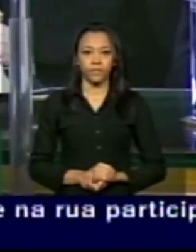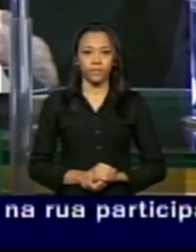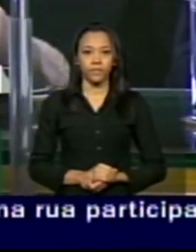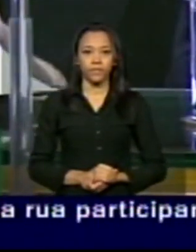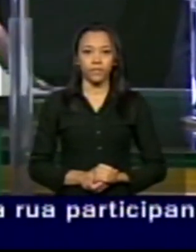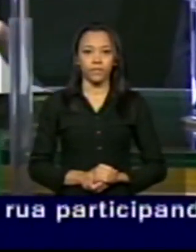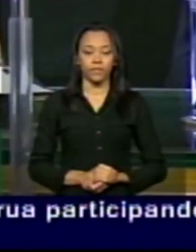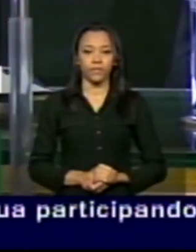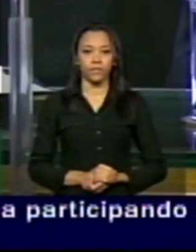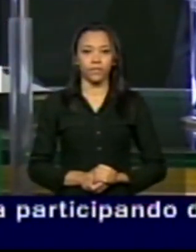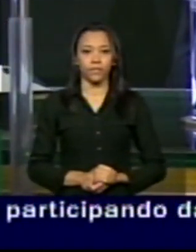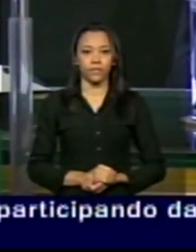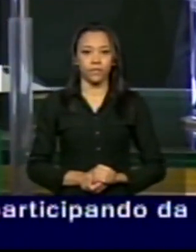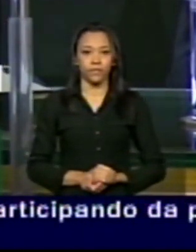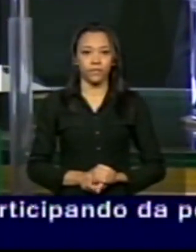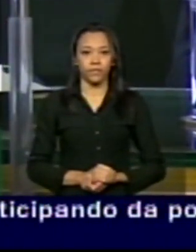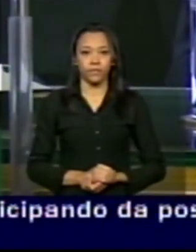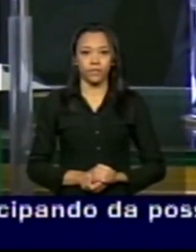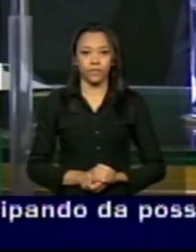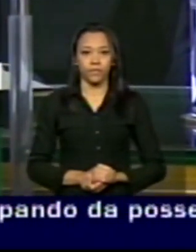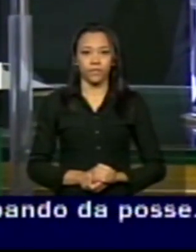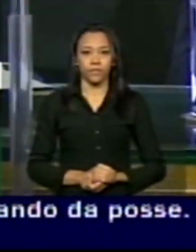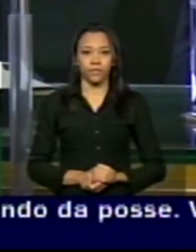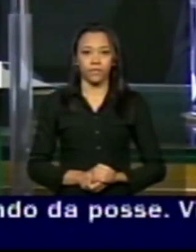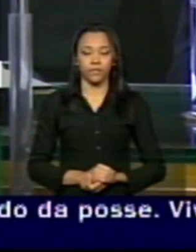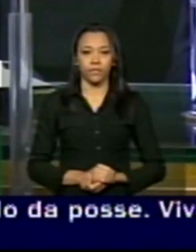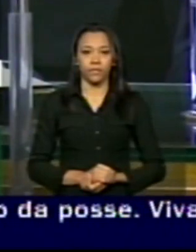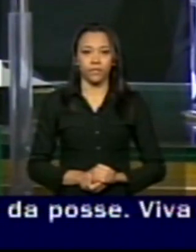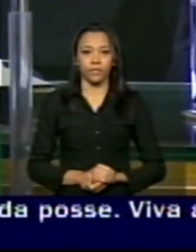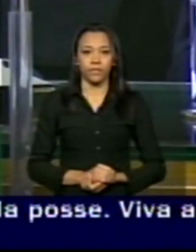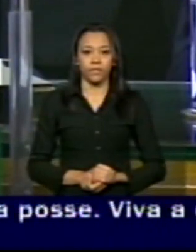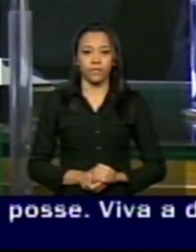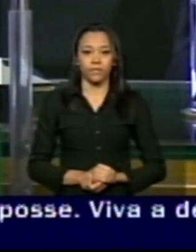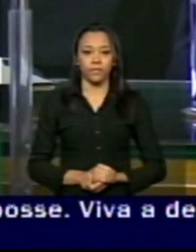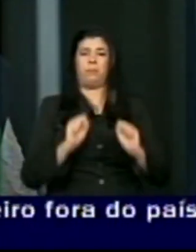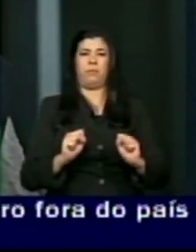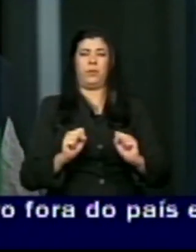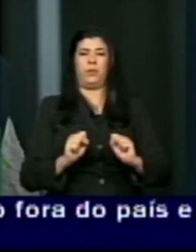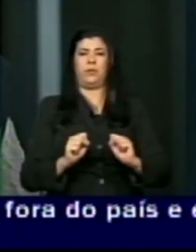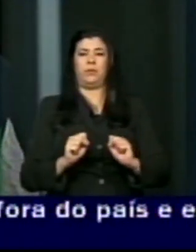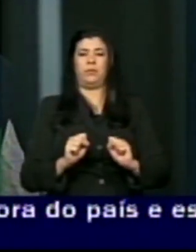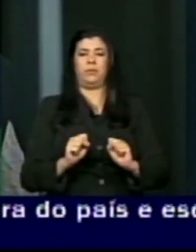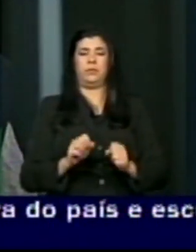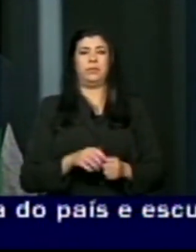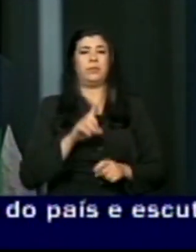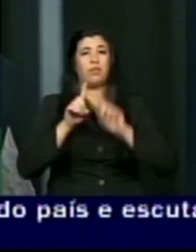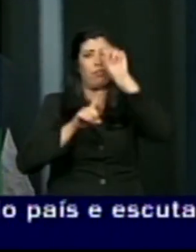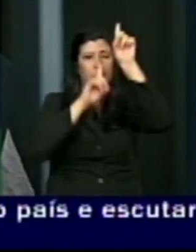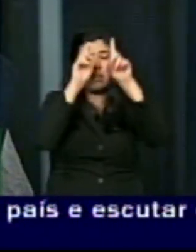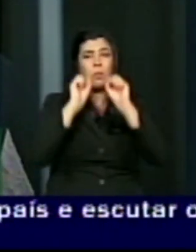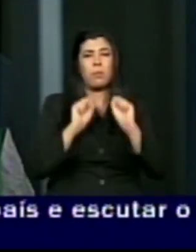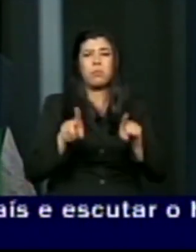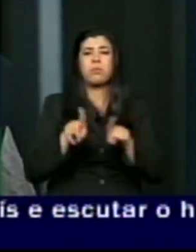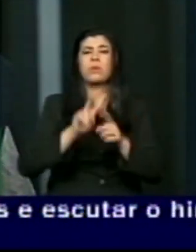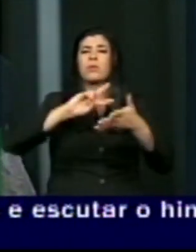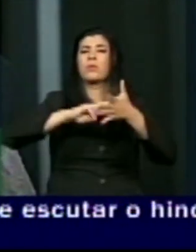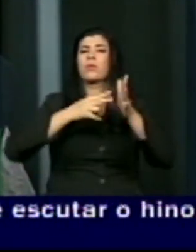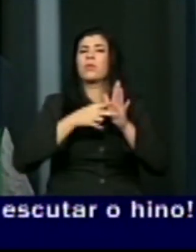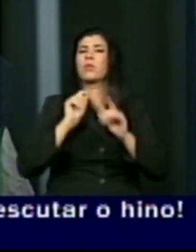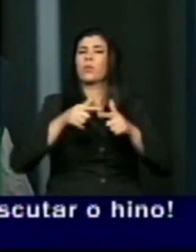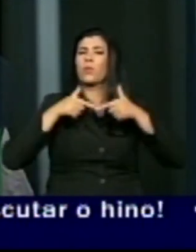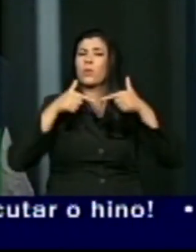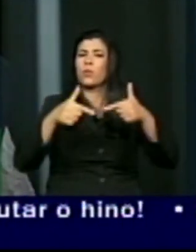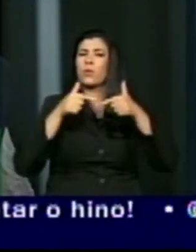que a sociedade clama por mudanças e se comprometeu com a reforma política democratizar o poder significa lutar